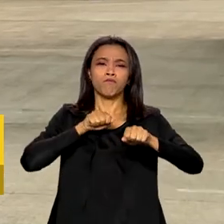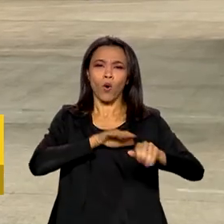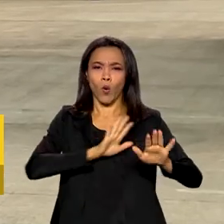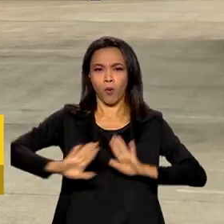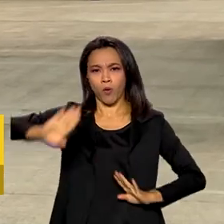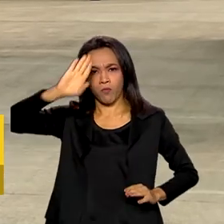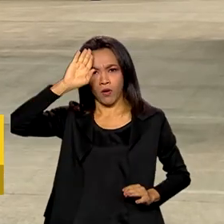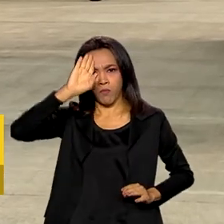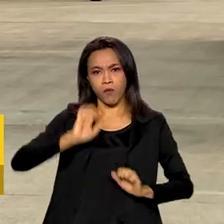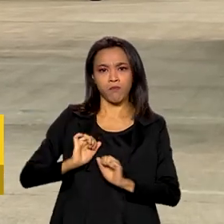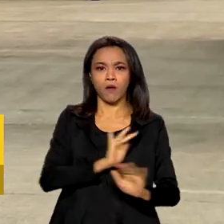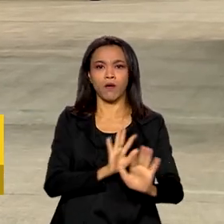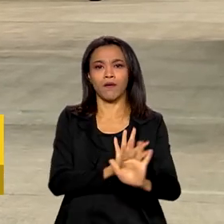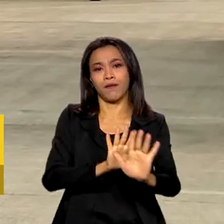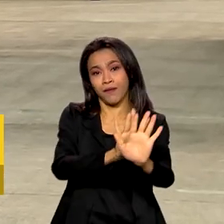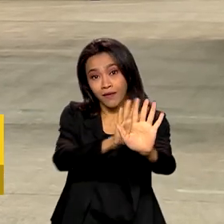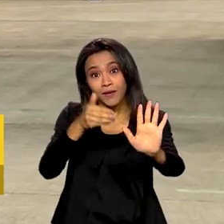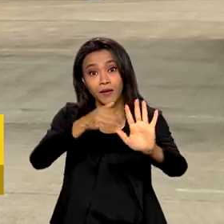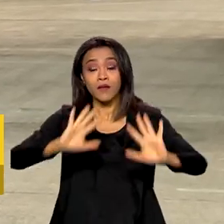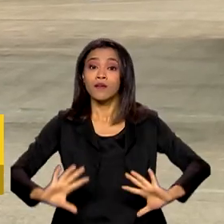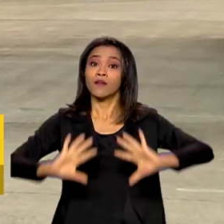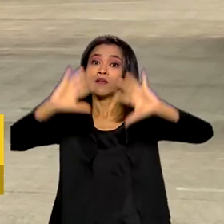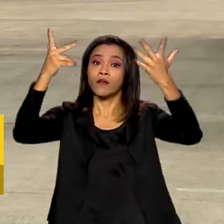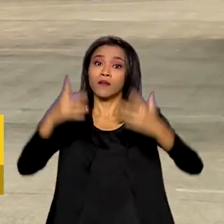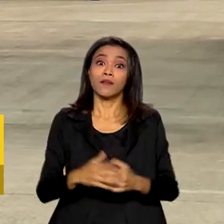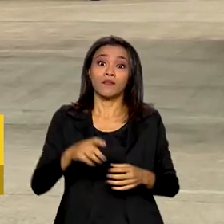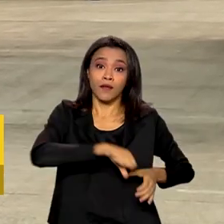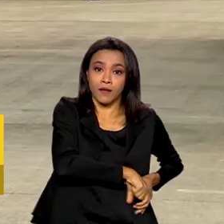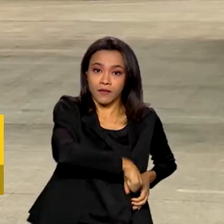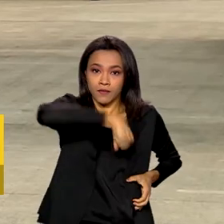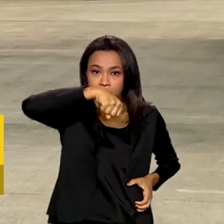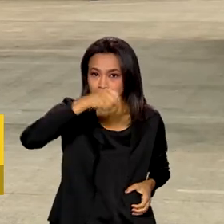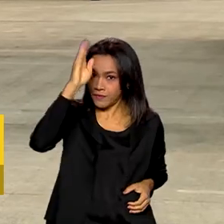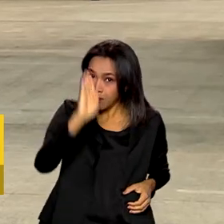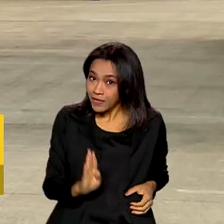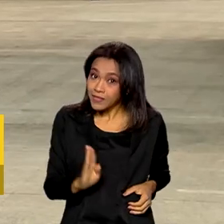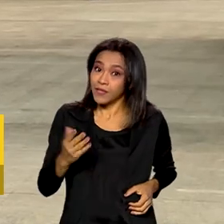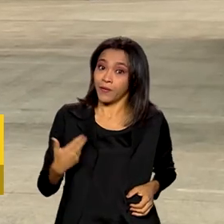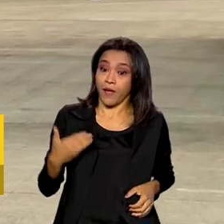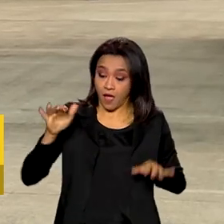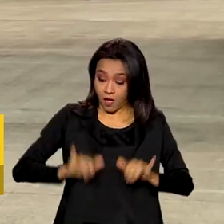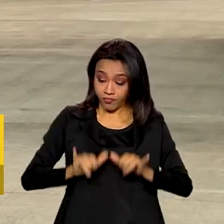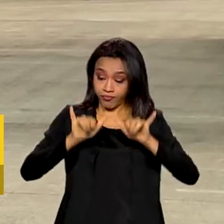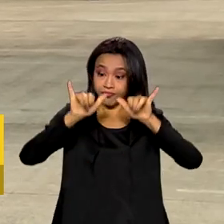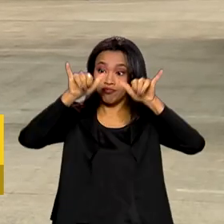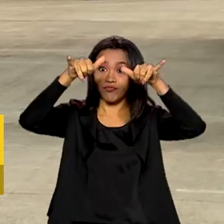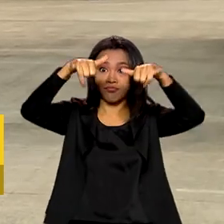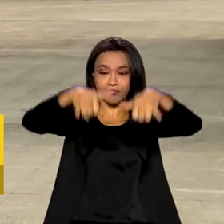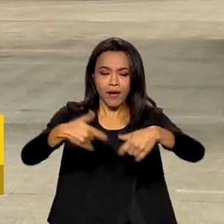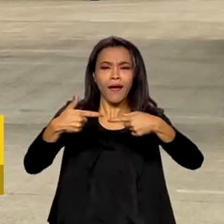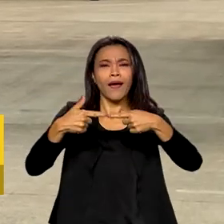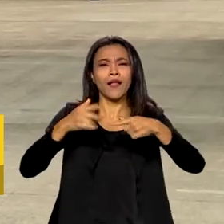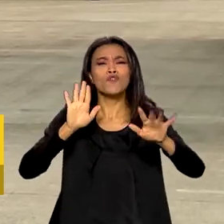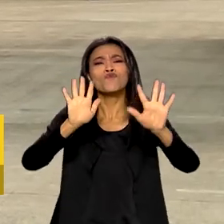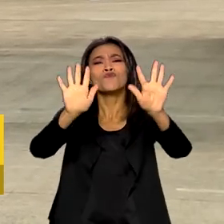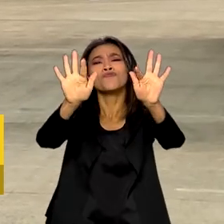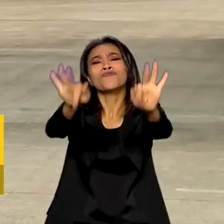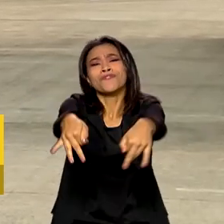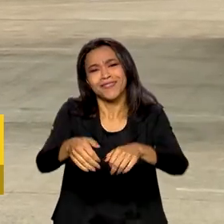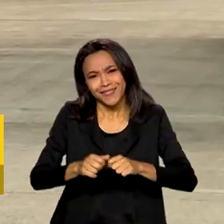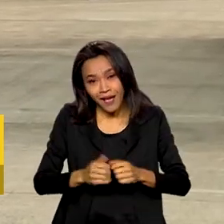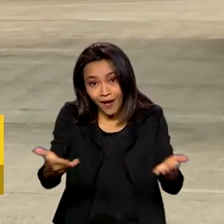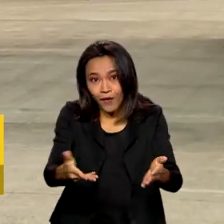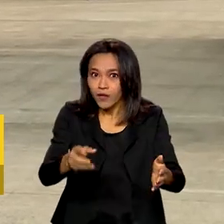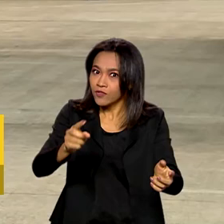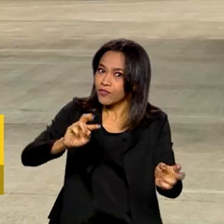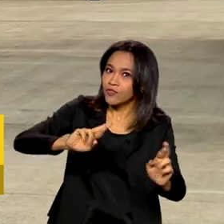anos da independência do Brasil. Tradicionalmente, a Esquadrilha encerrava esse desfile, mas hoje será